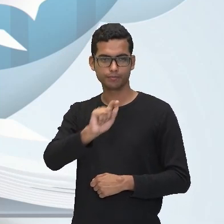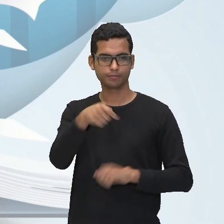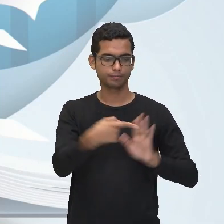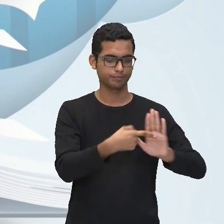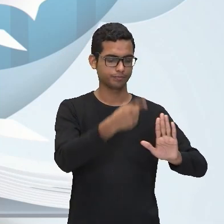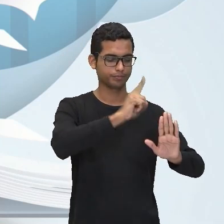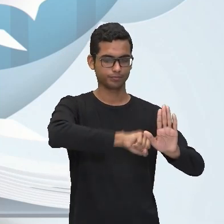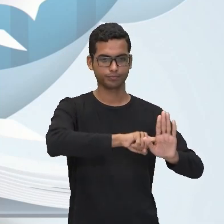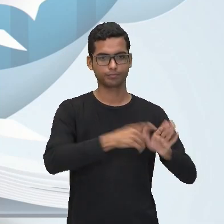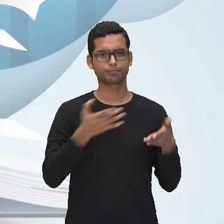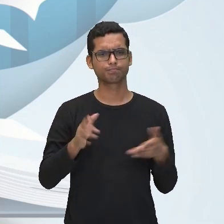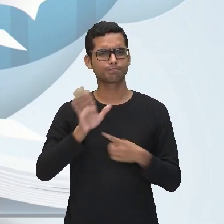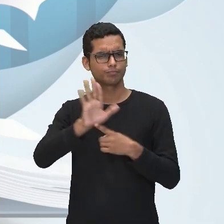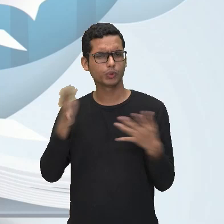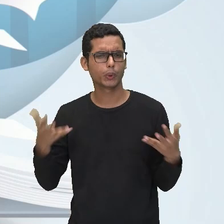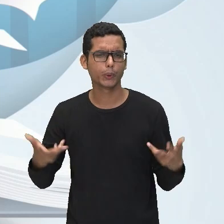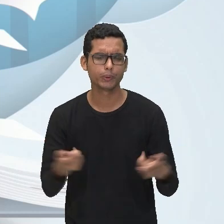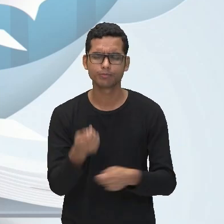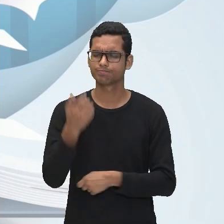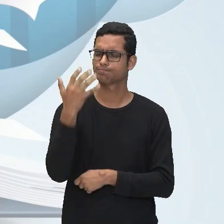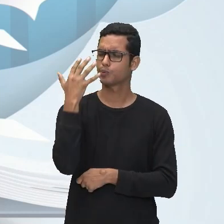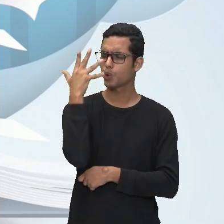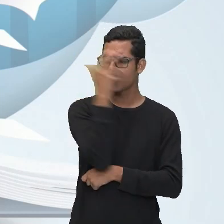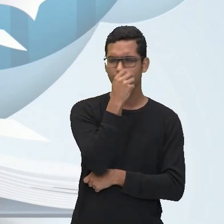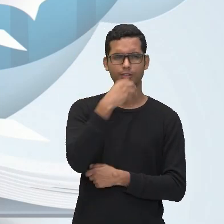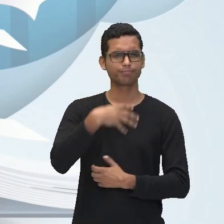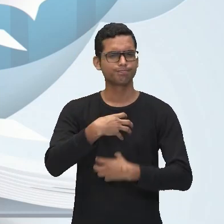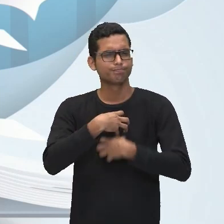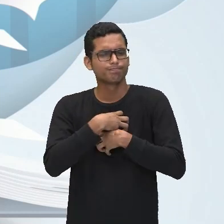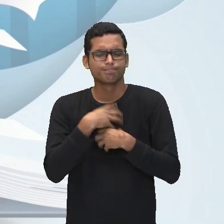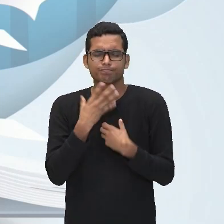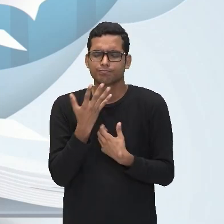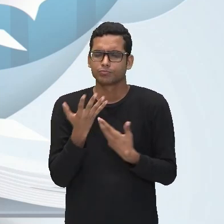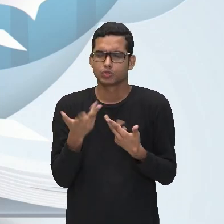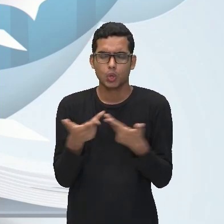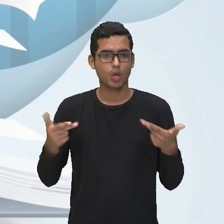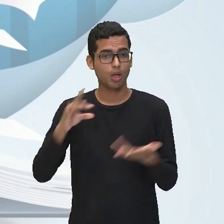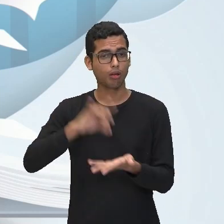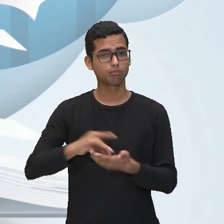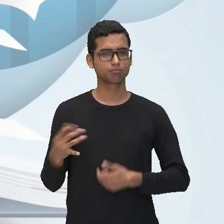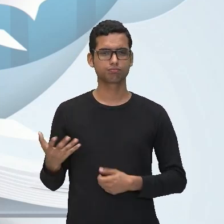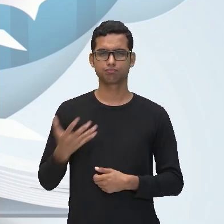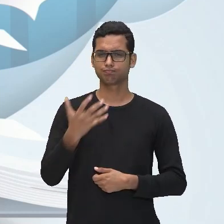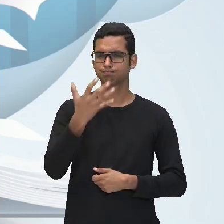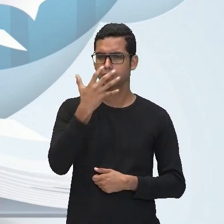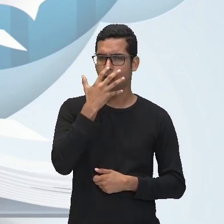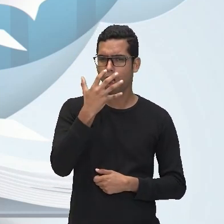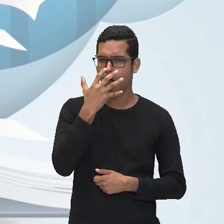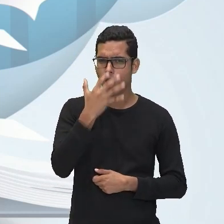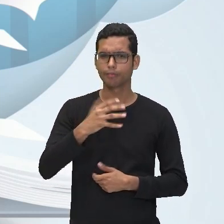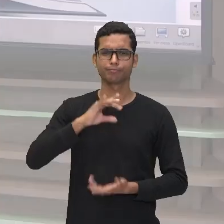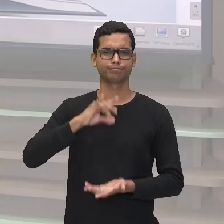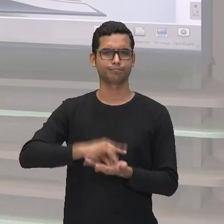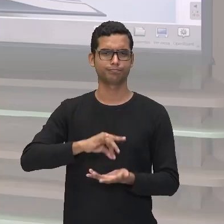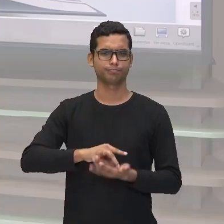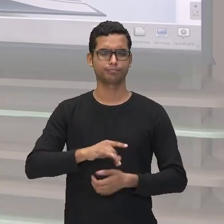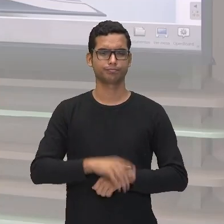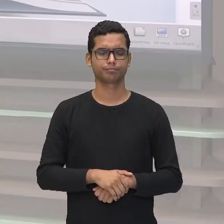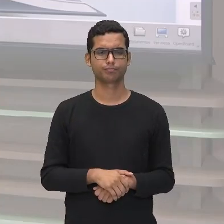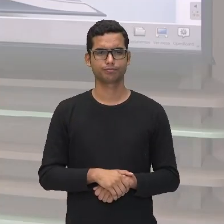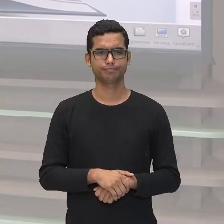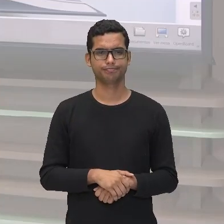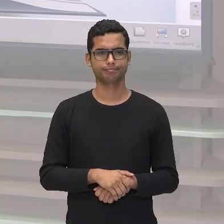né? Esse aspecto do maravilhoso. Muito bem. Então,